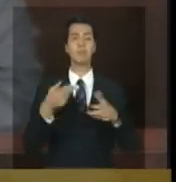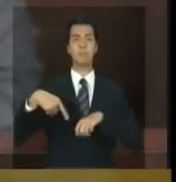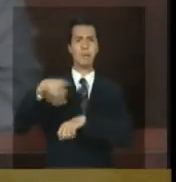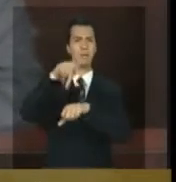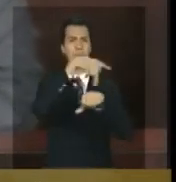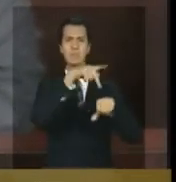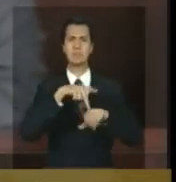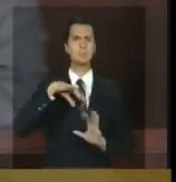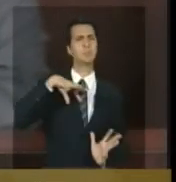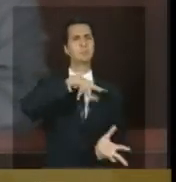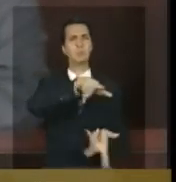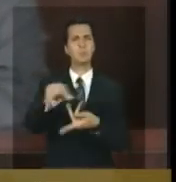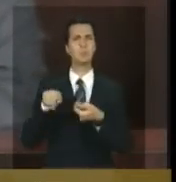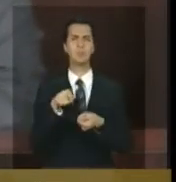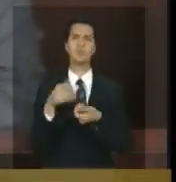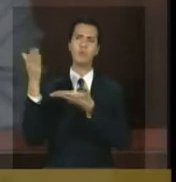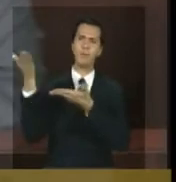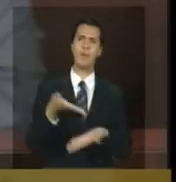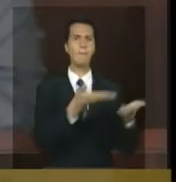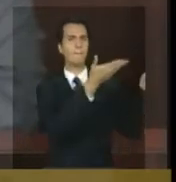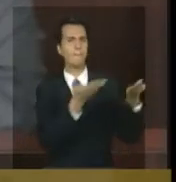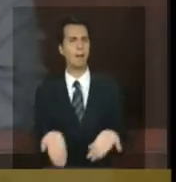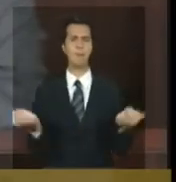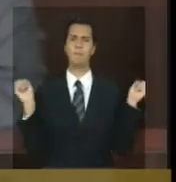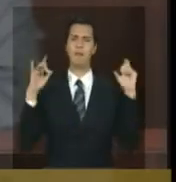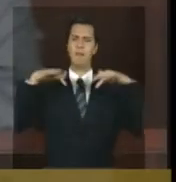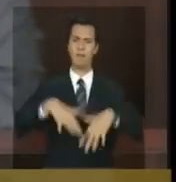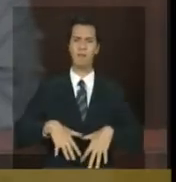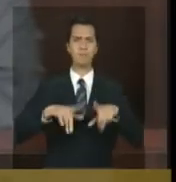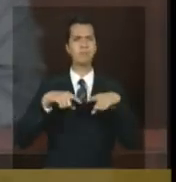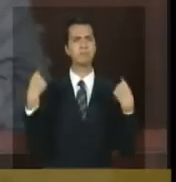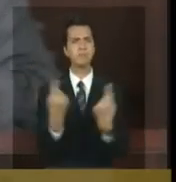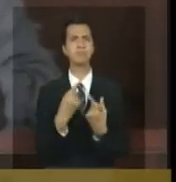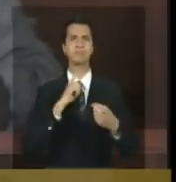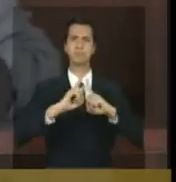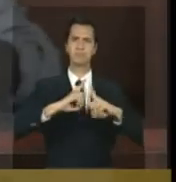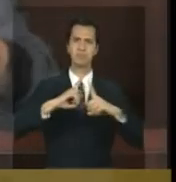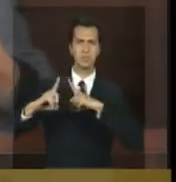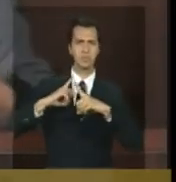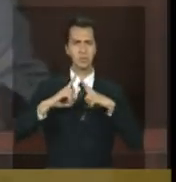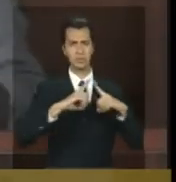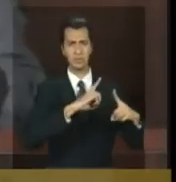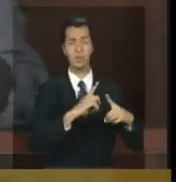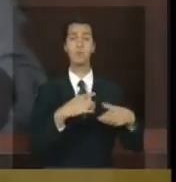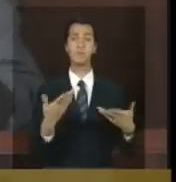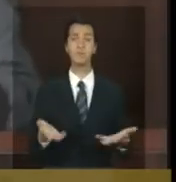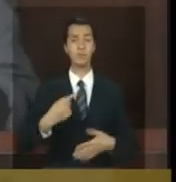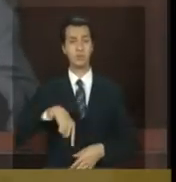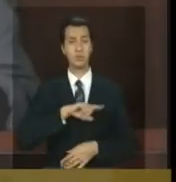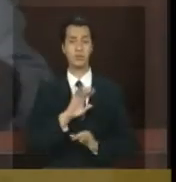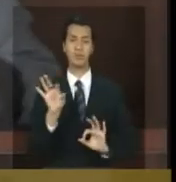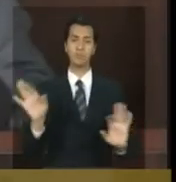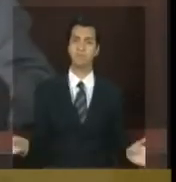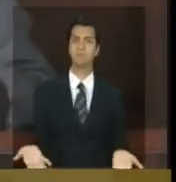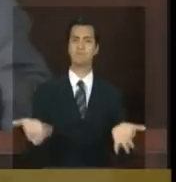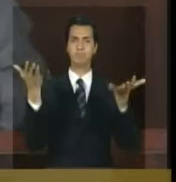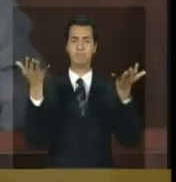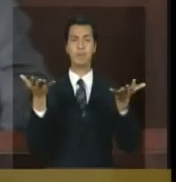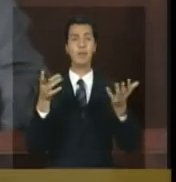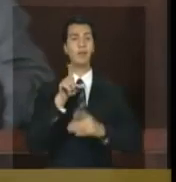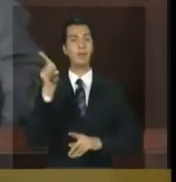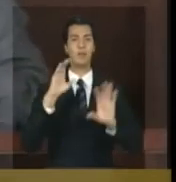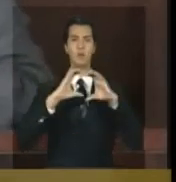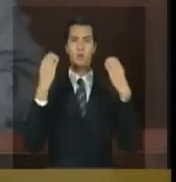enquanto chefes de Estado, mas enquanto sociedade, enquanto setor produtivo. Esse é o arranjo político, essa mobilização. O que se espera